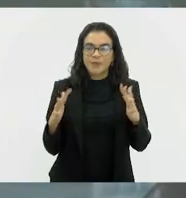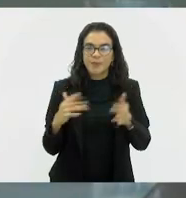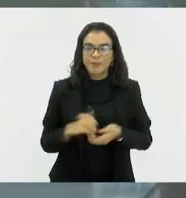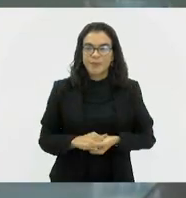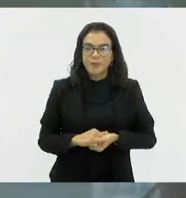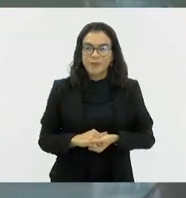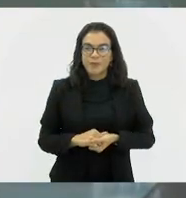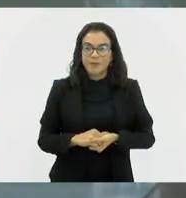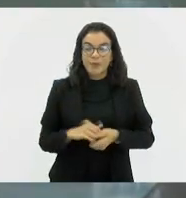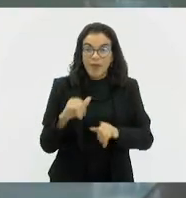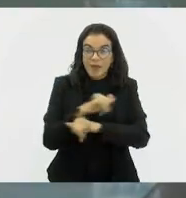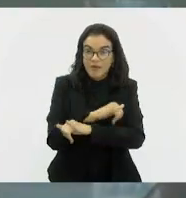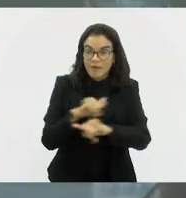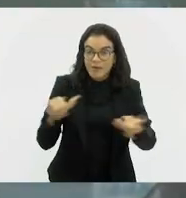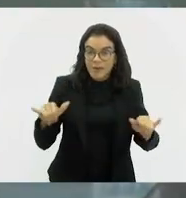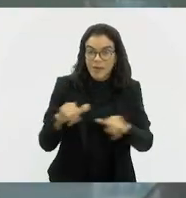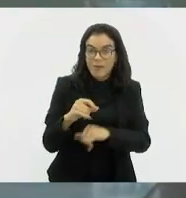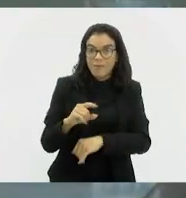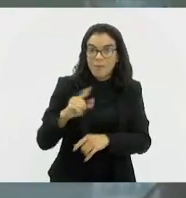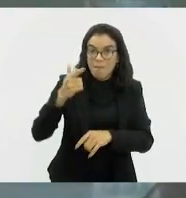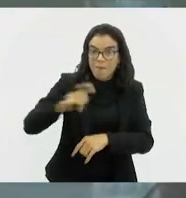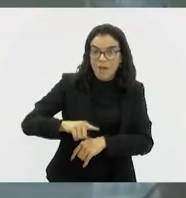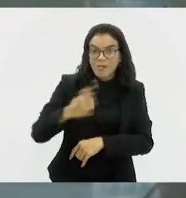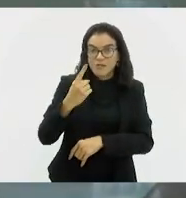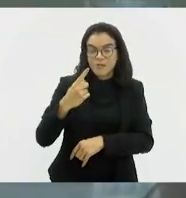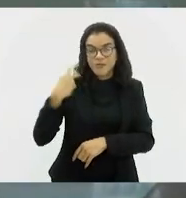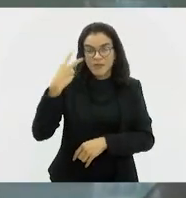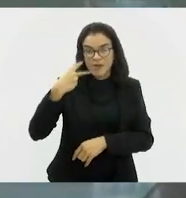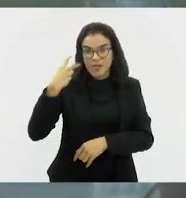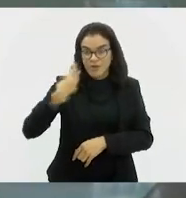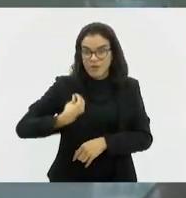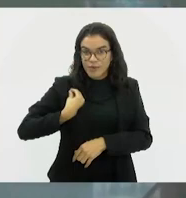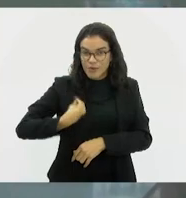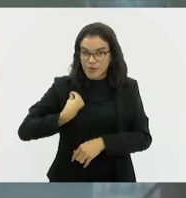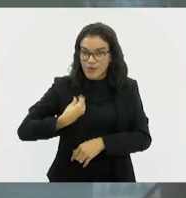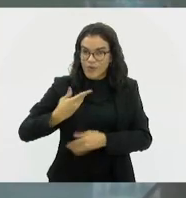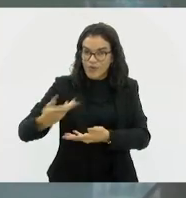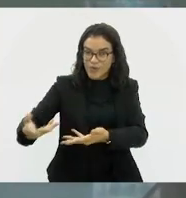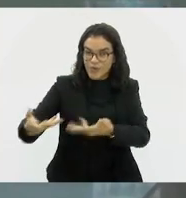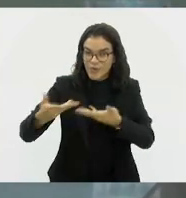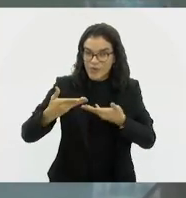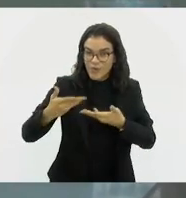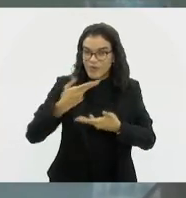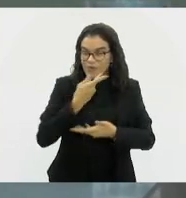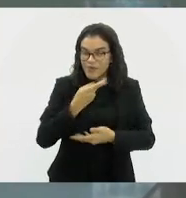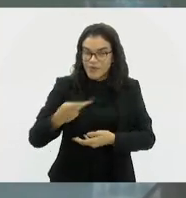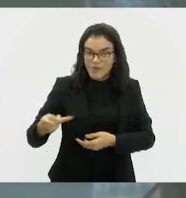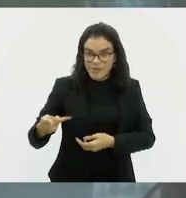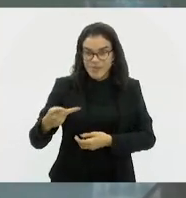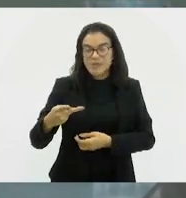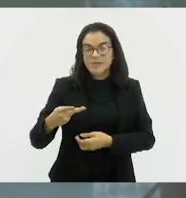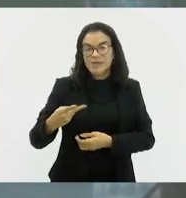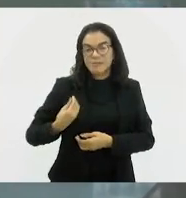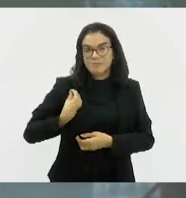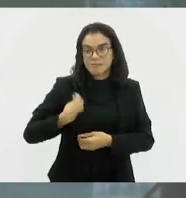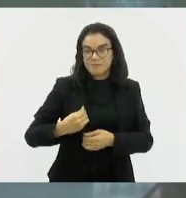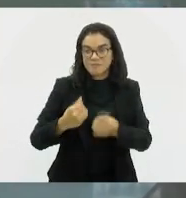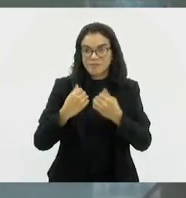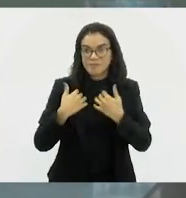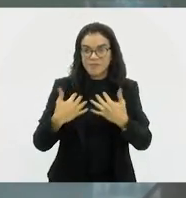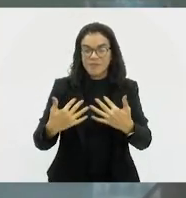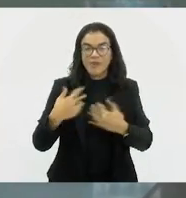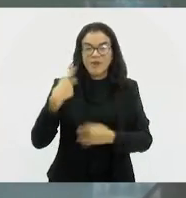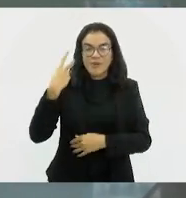Quero anunciar também a presença de mais um vereador que veio aqui nos visitar e participar dessa audiência. Lili.